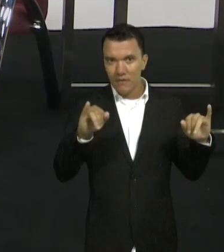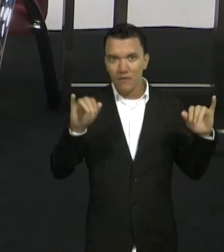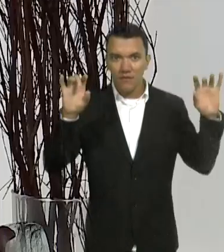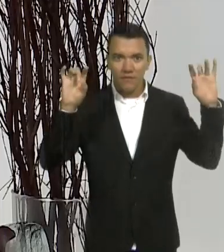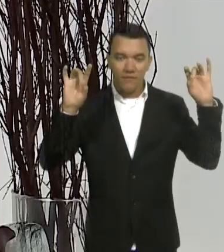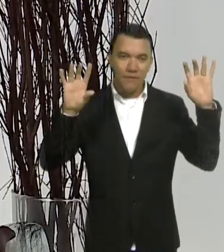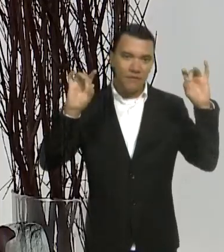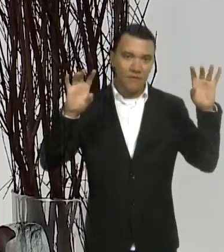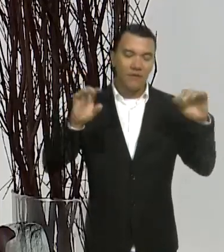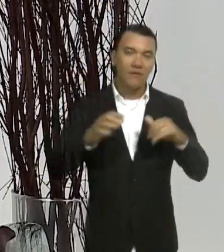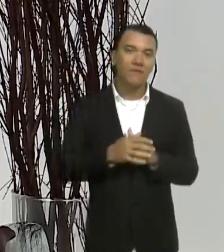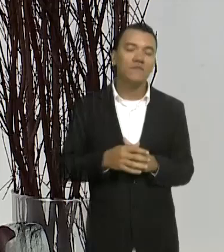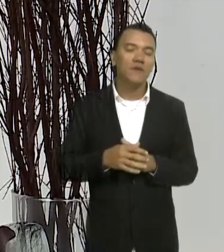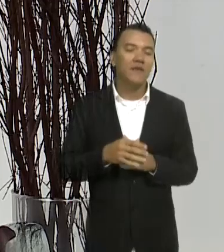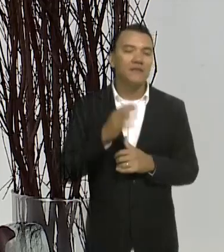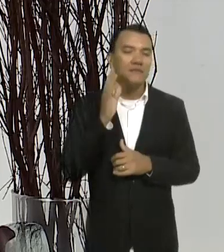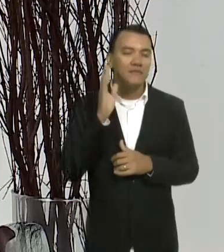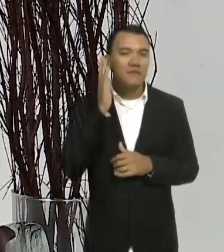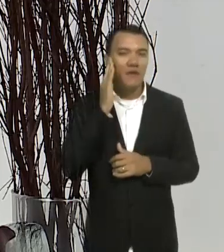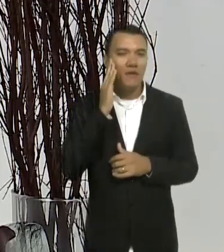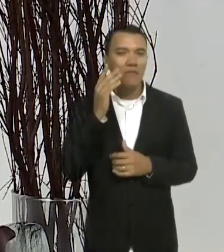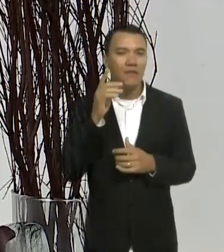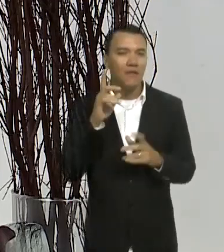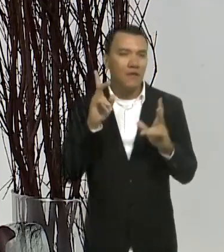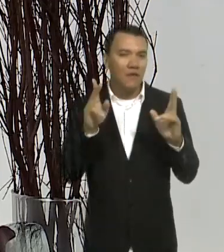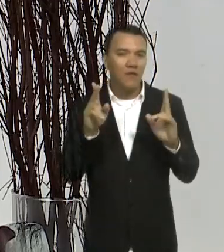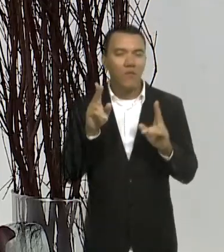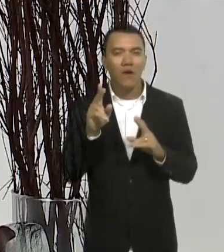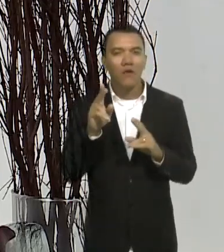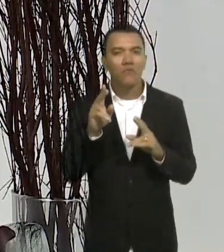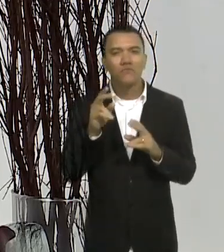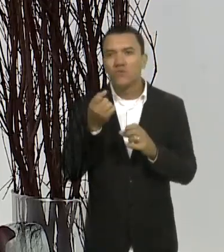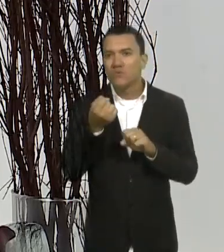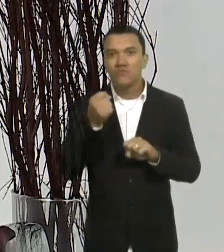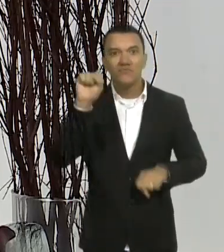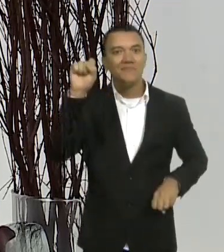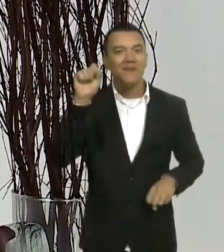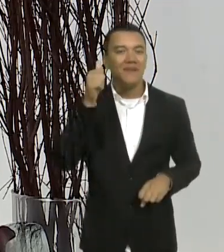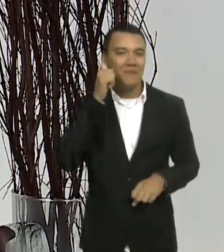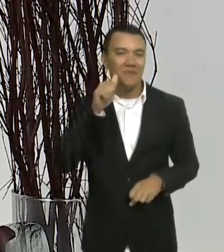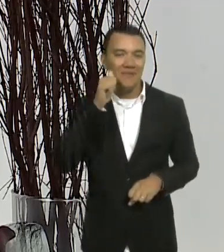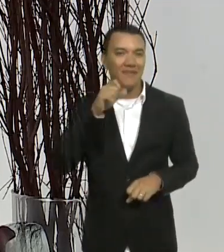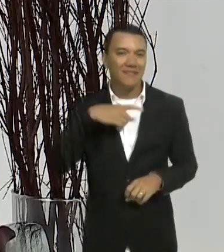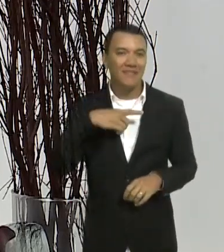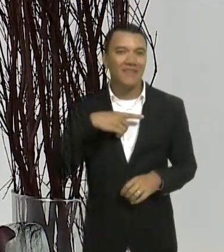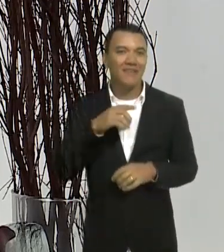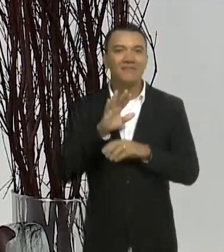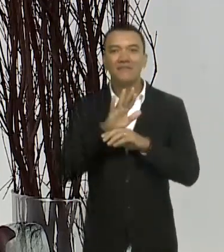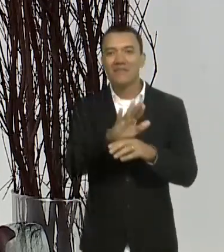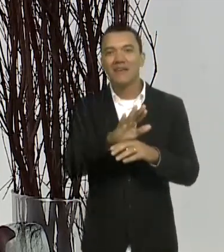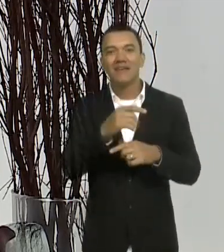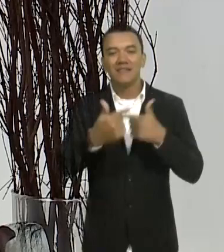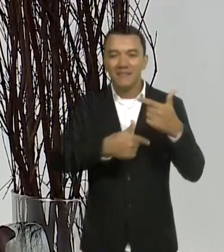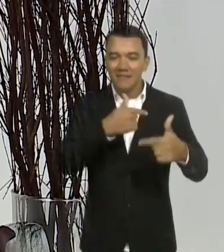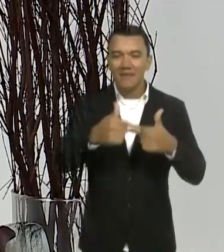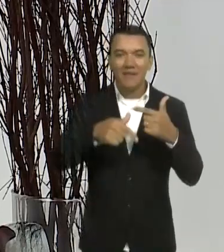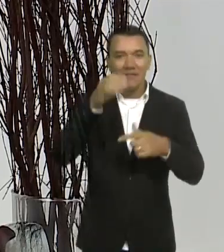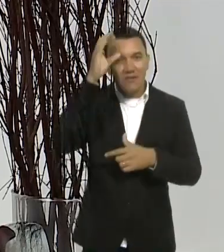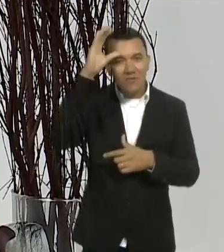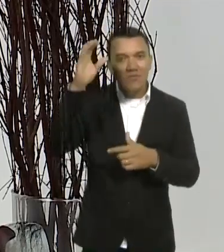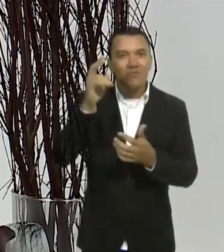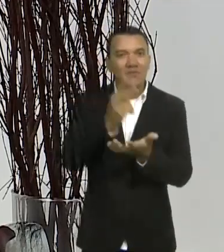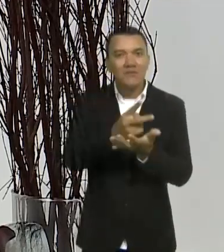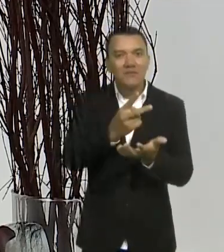temos super mulheres. Eu falo super mulheres porque são mulheres que estão aí trabalhando para manter a cultura